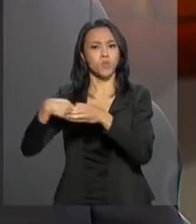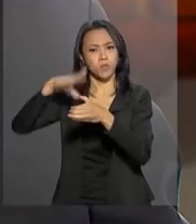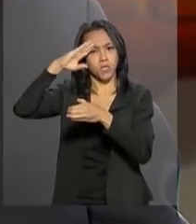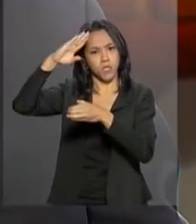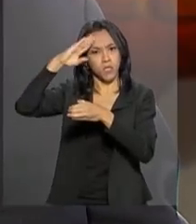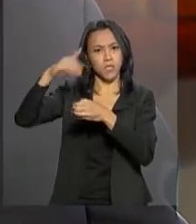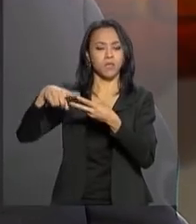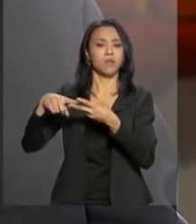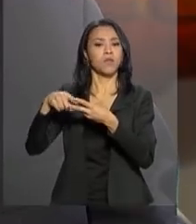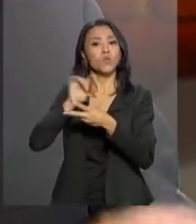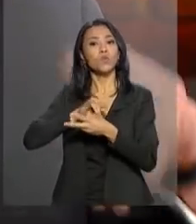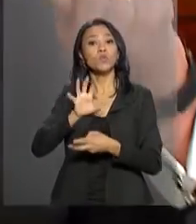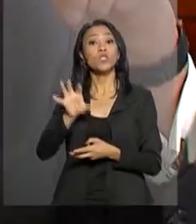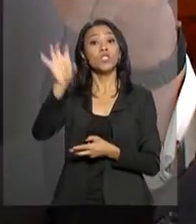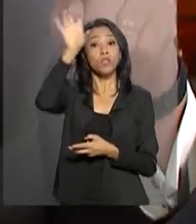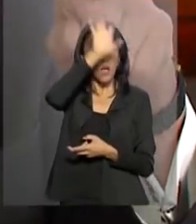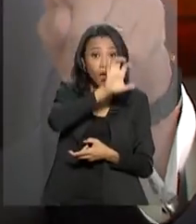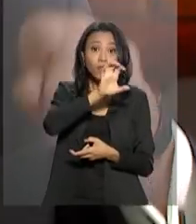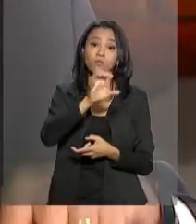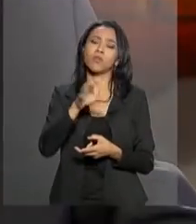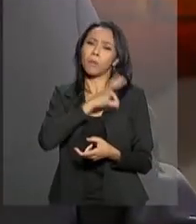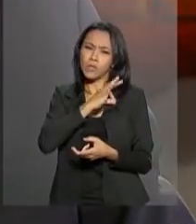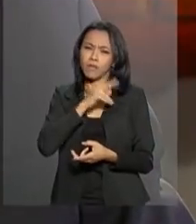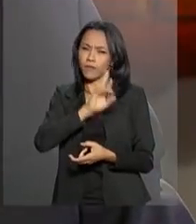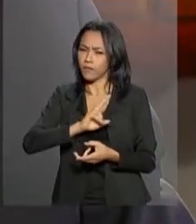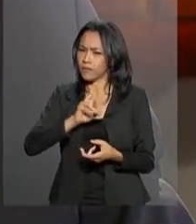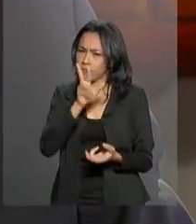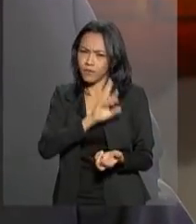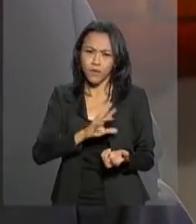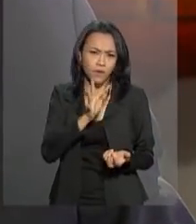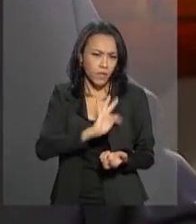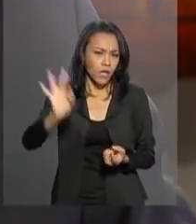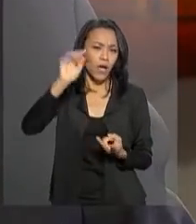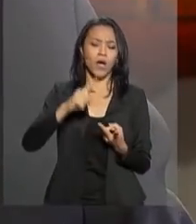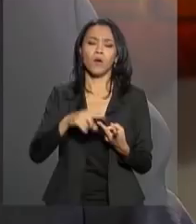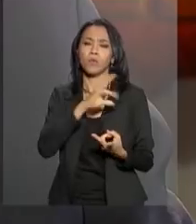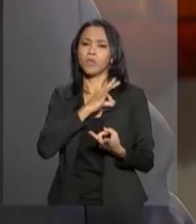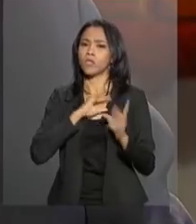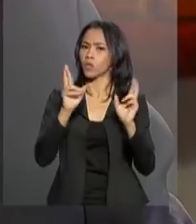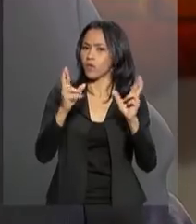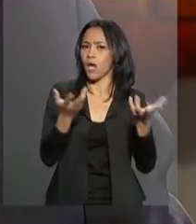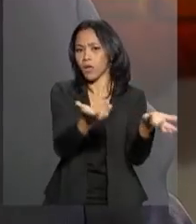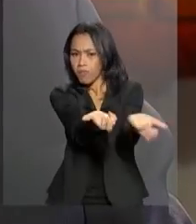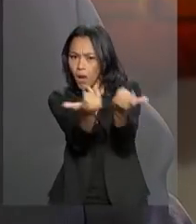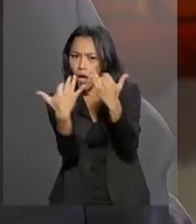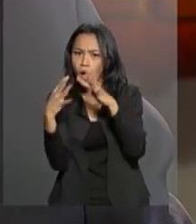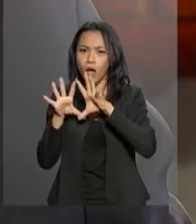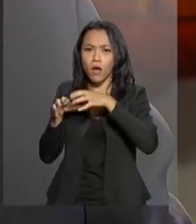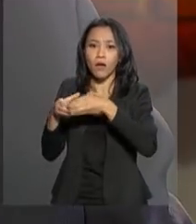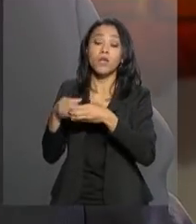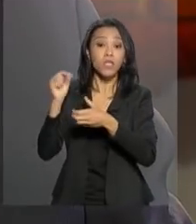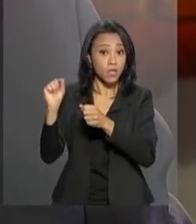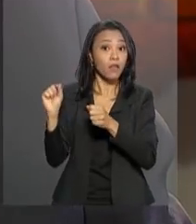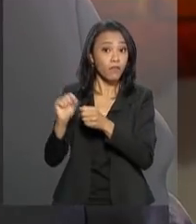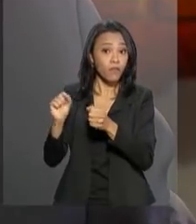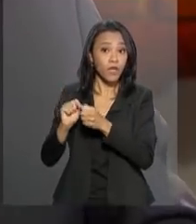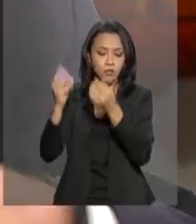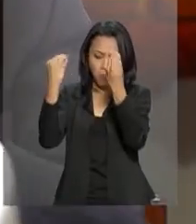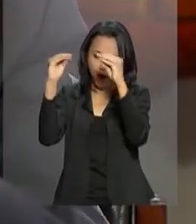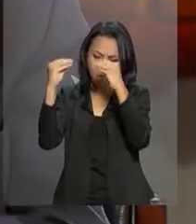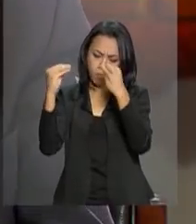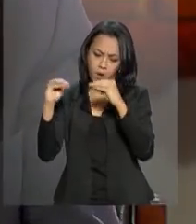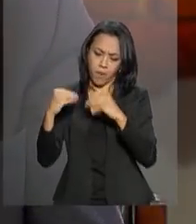militares dos estados brasileiros, juntamente com a Polícia Federal, com a Polícia Rodoviária Federal, e tem feito ações de coordenação